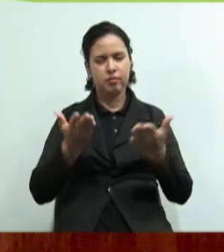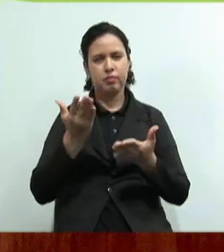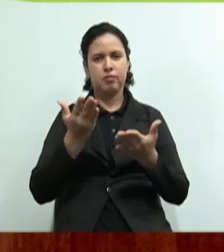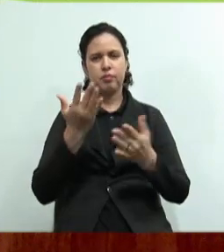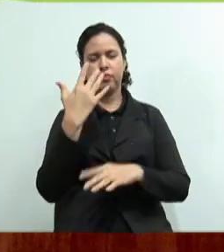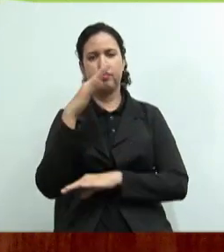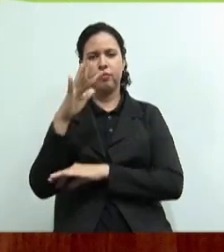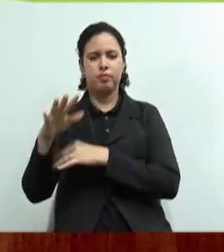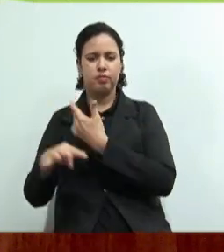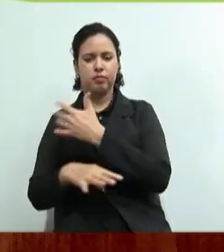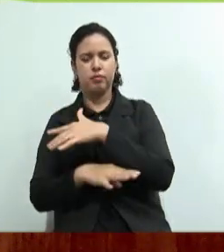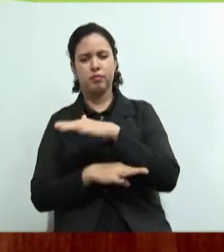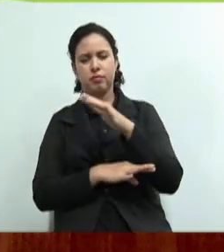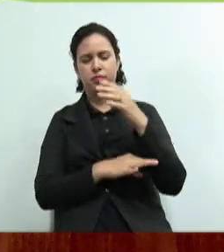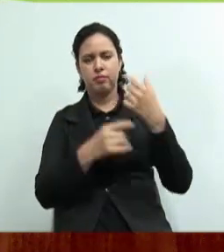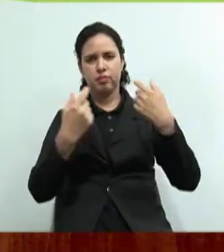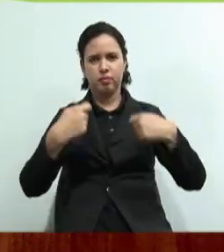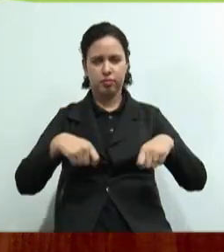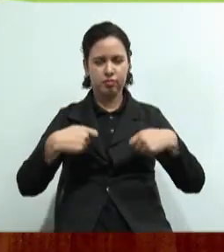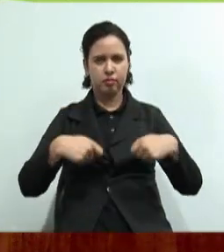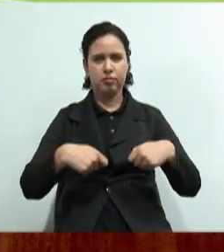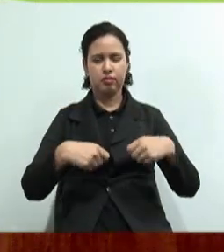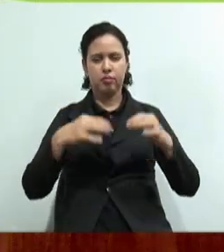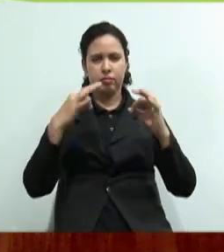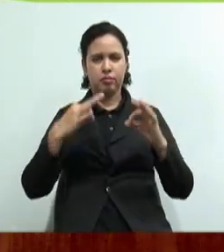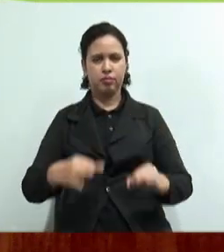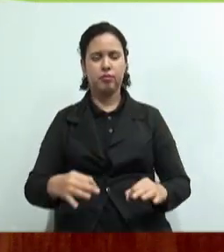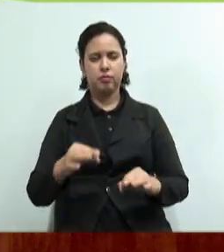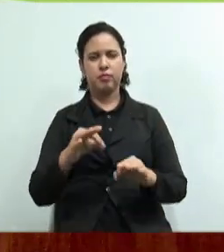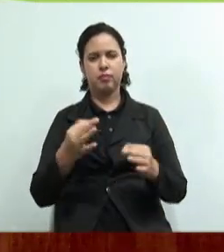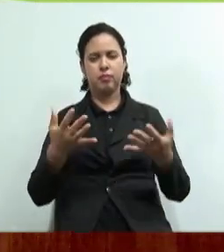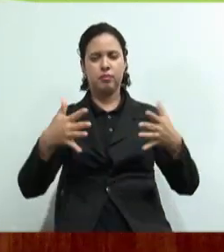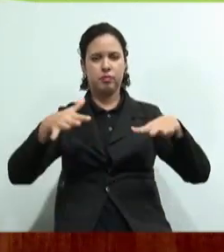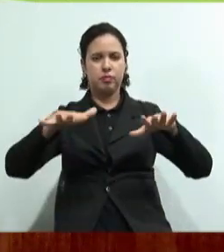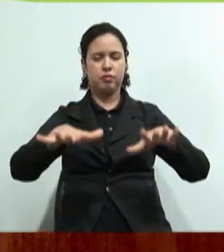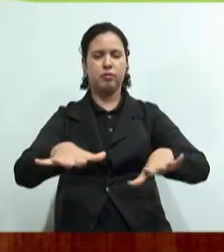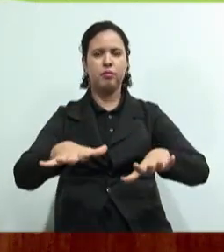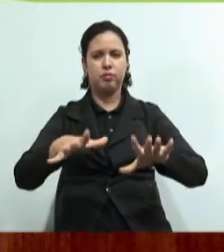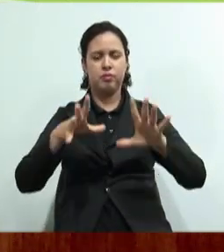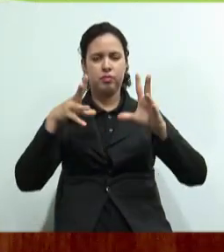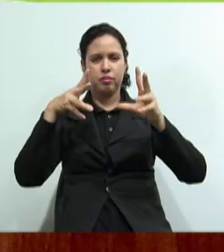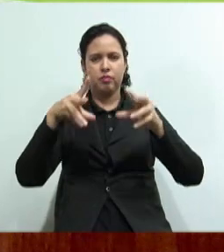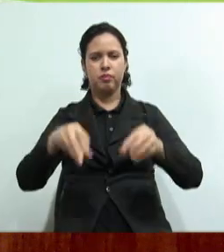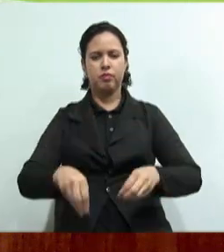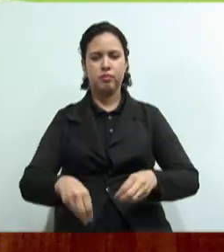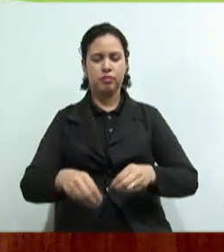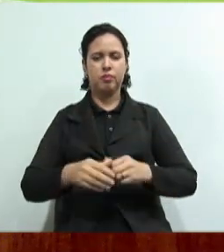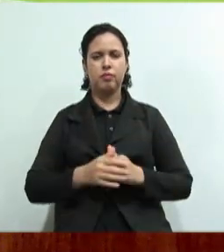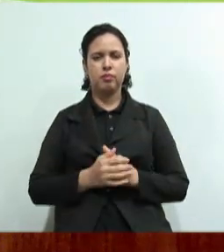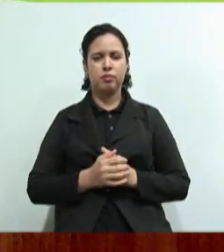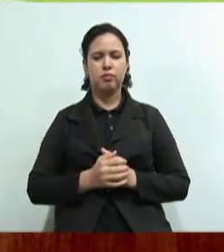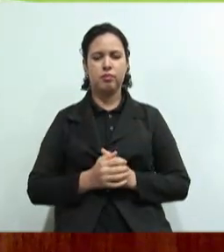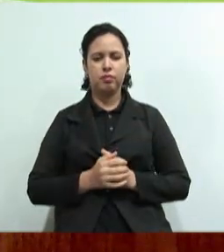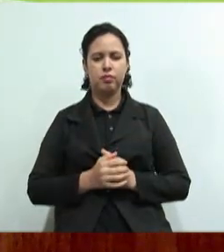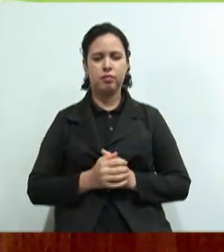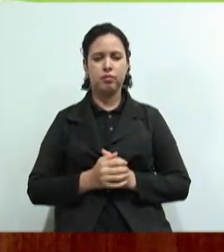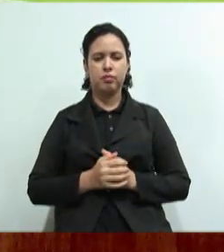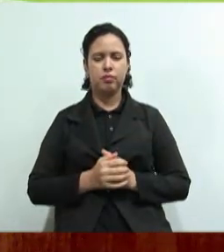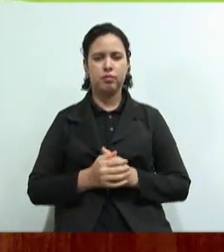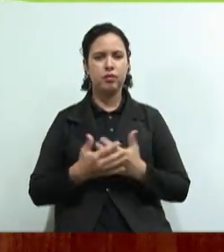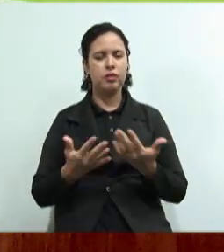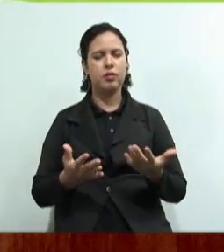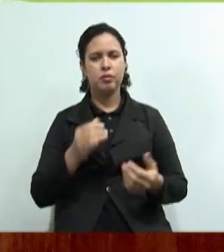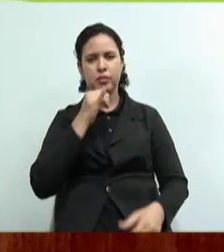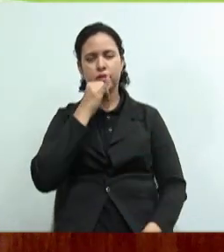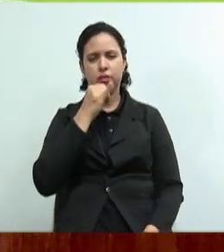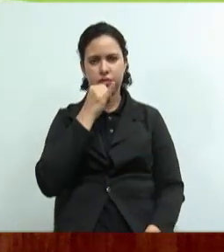pela necessidade dessa justiça social, dessa inclusão de todos os atores no processo, e não dessa captura da